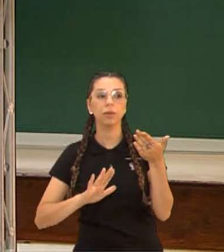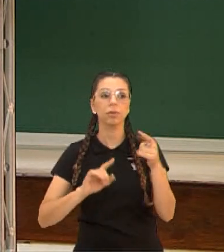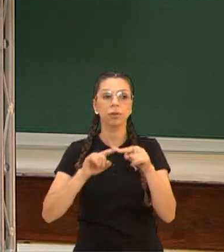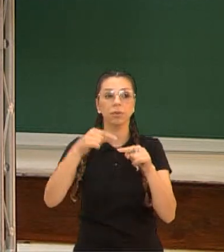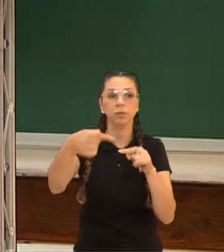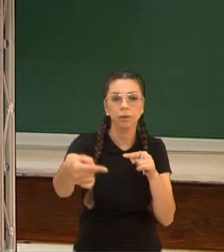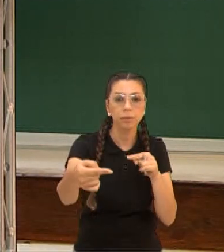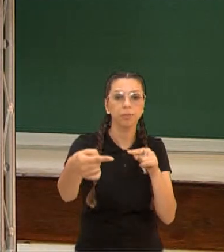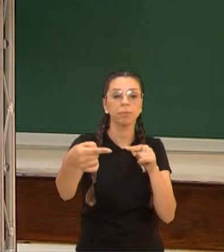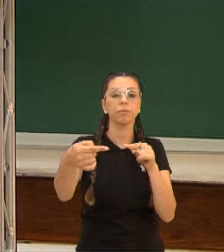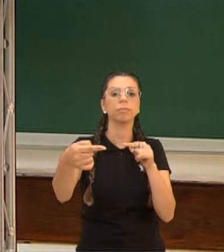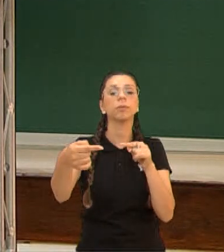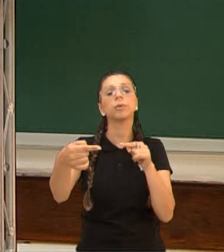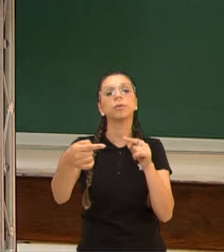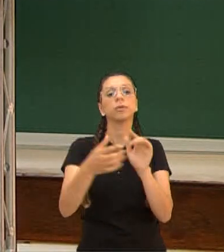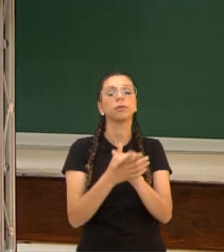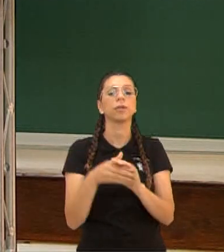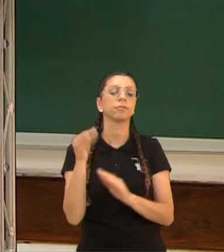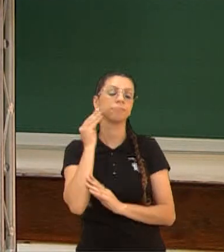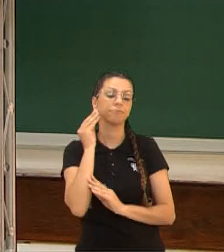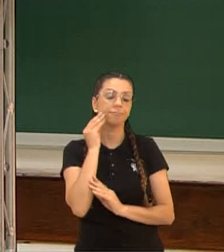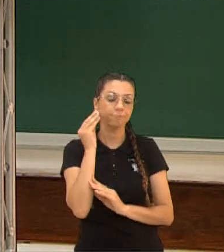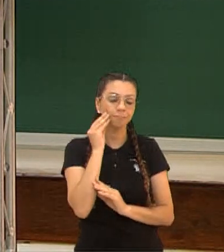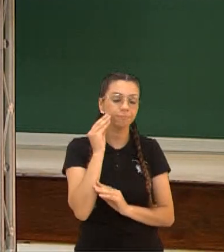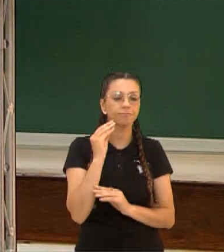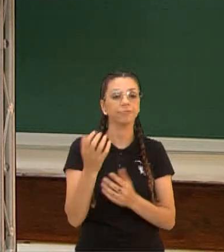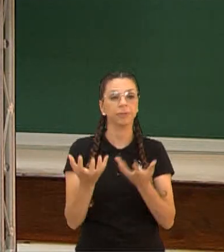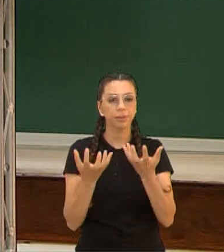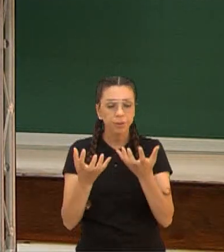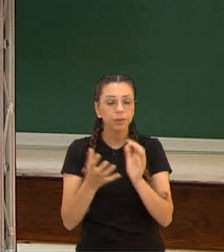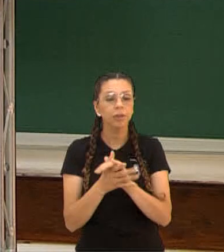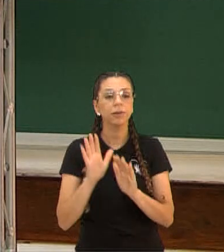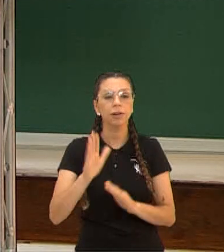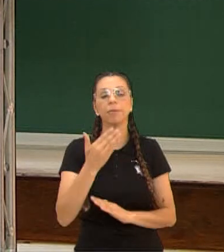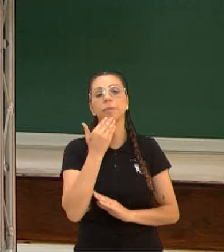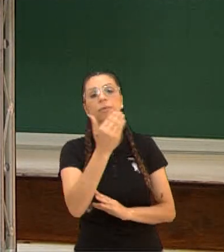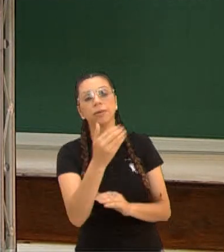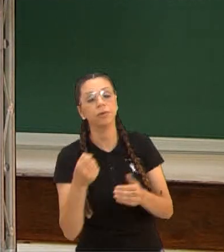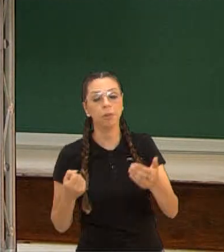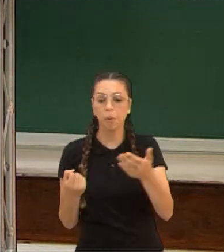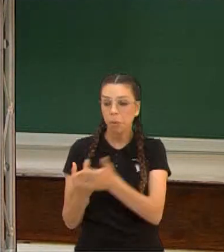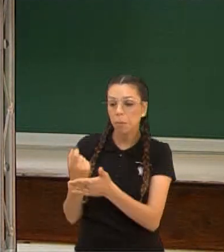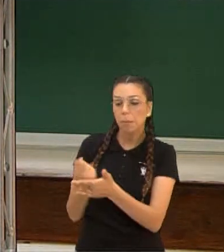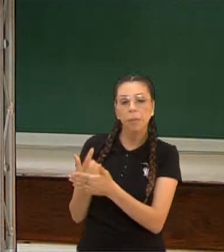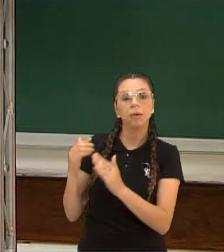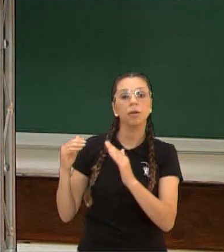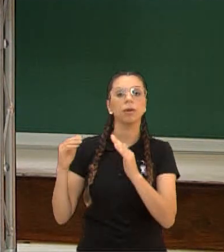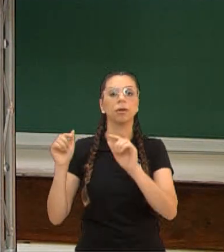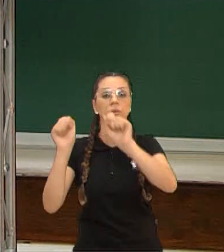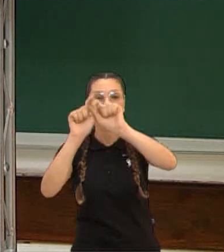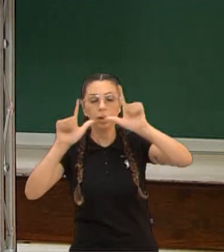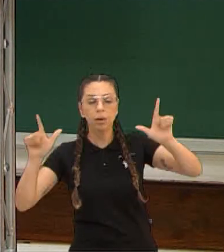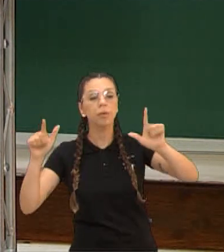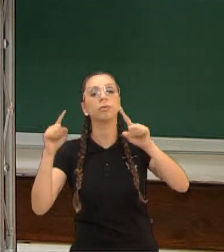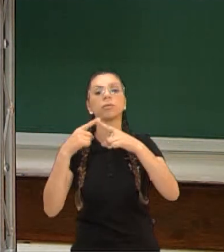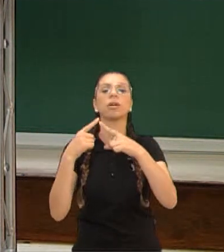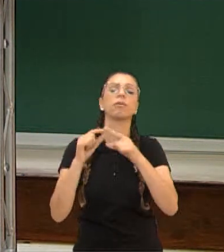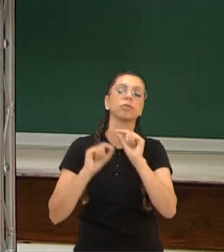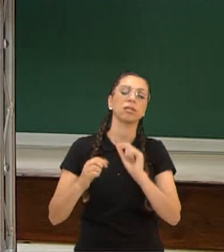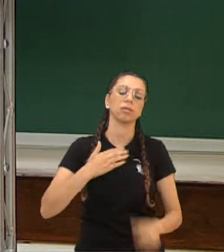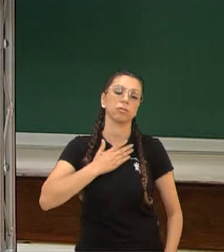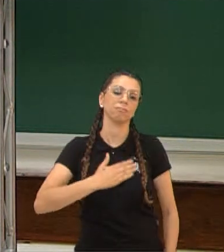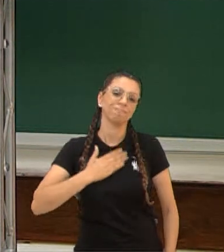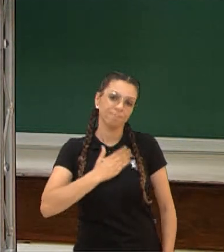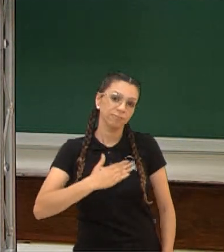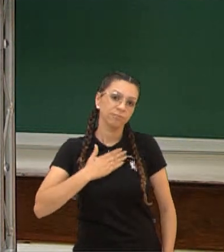depois vocês vão gostar tanto, vão querer fazer. Tem alunos meus na pandemia que já me pediram tela, já foram comprar tela, tudo lá, porque estavam com saudade de pintar. É